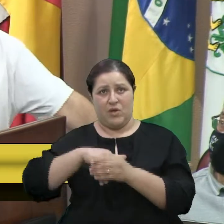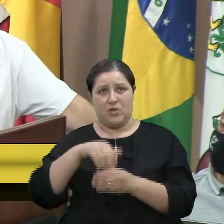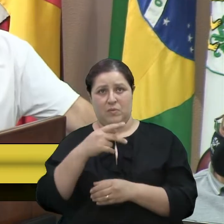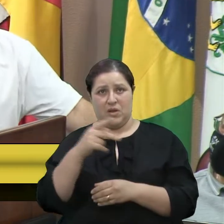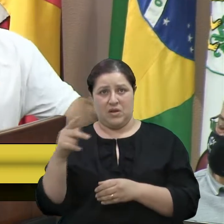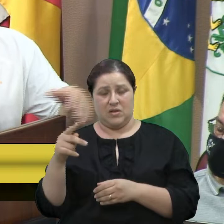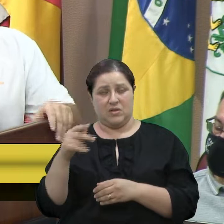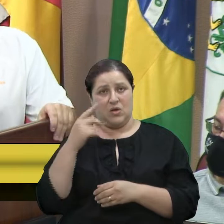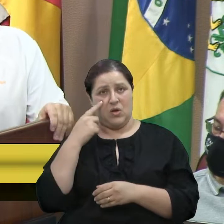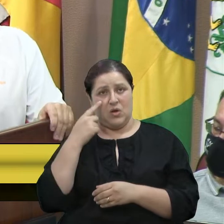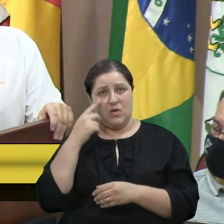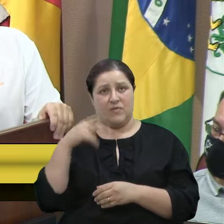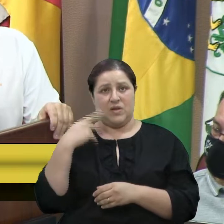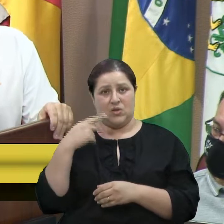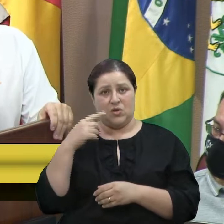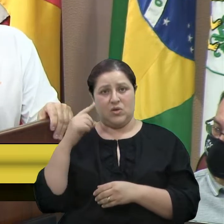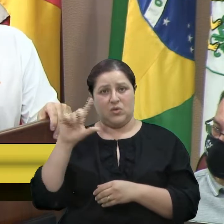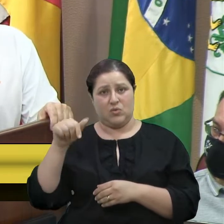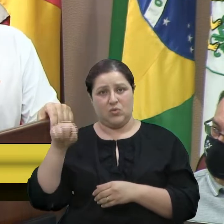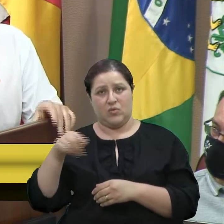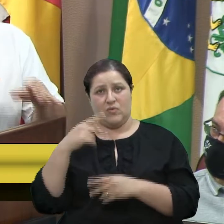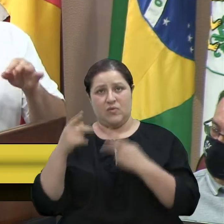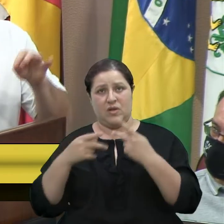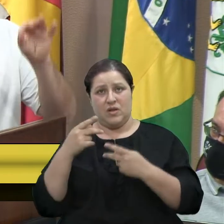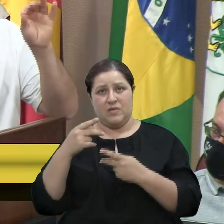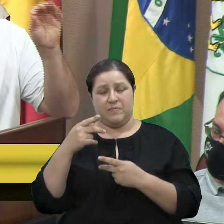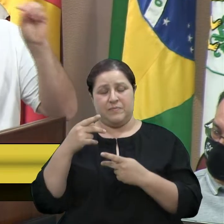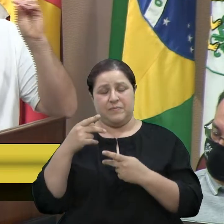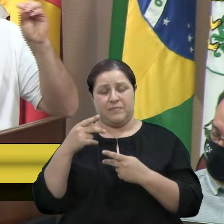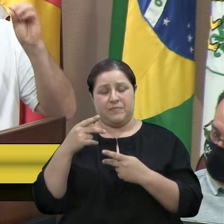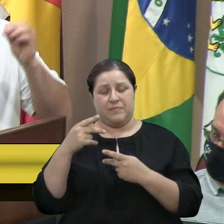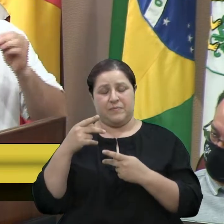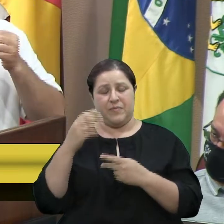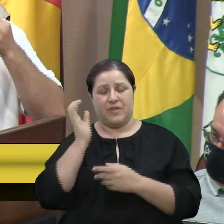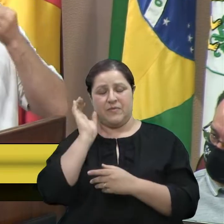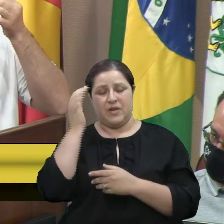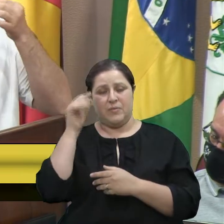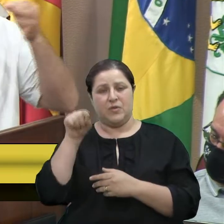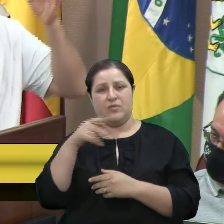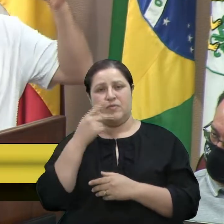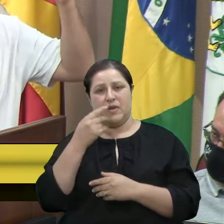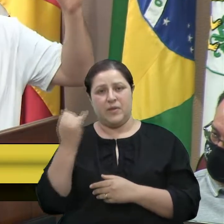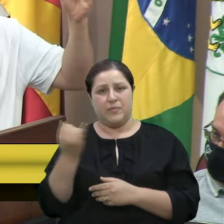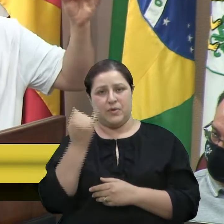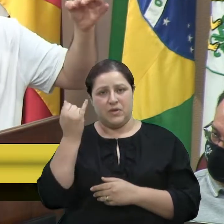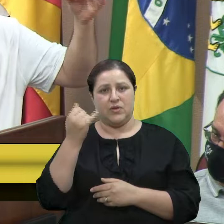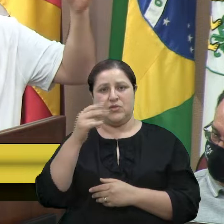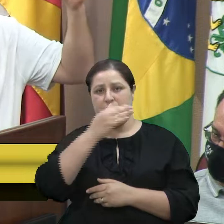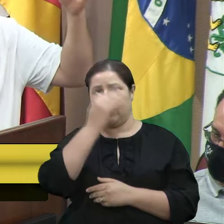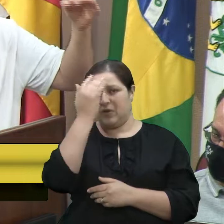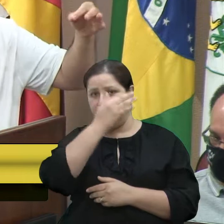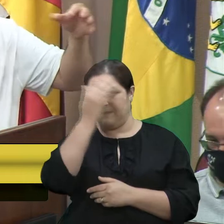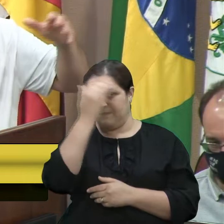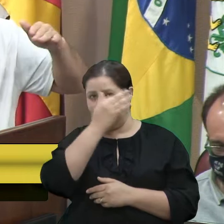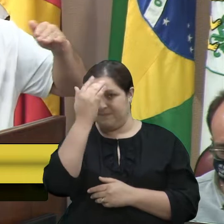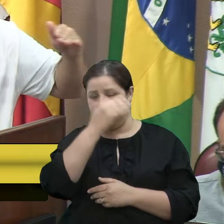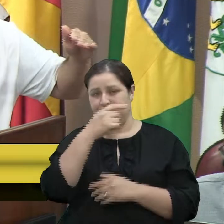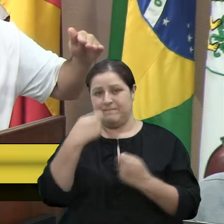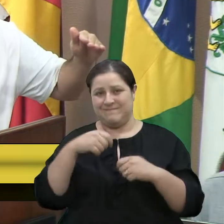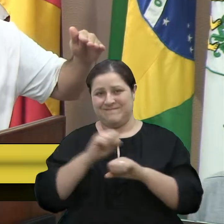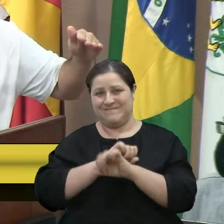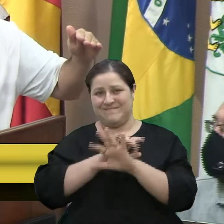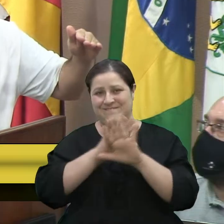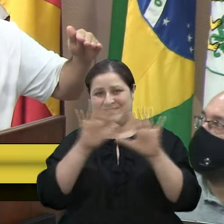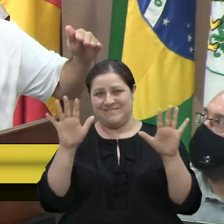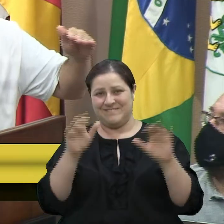vereador, só para lhe passar a sua parte, vereador Felipe, o que o senhor fala é importante. O prefeito de lá ele tem que ser claro, tem que ter